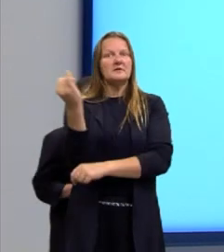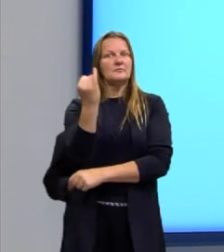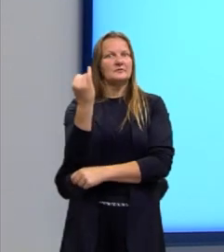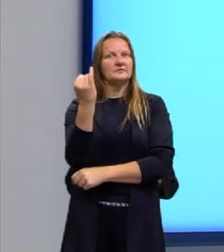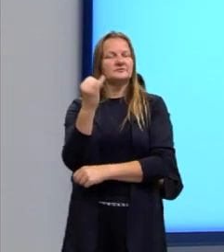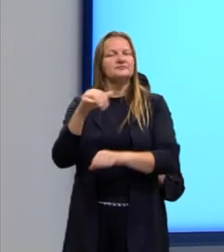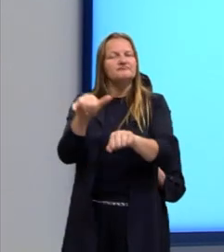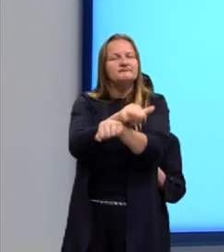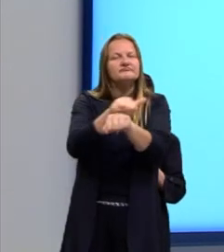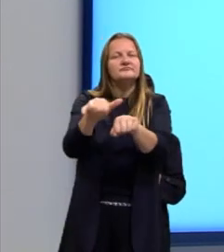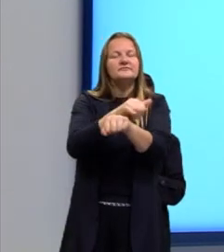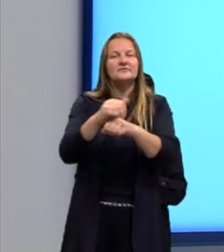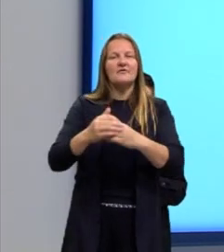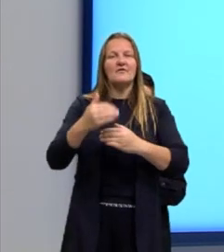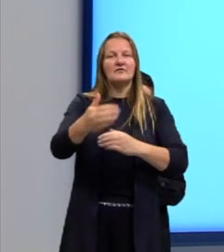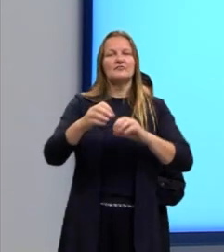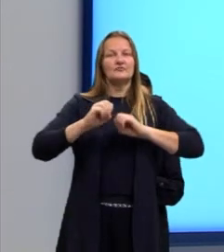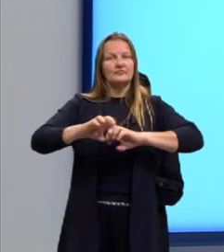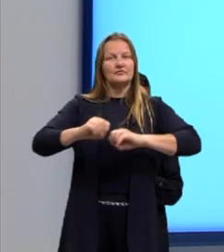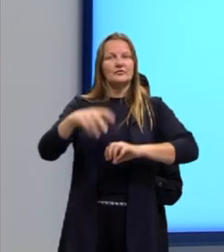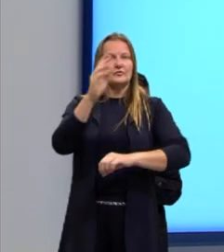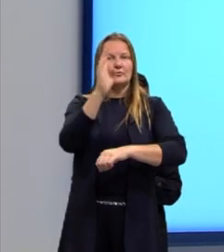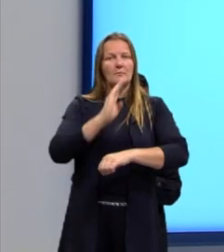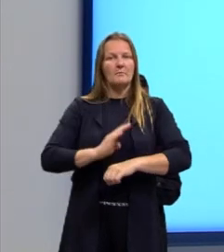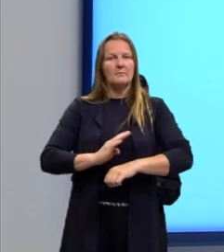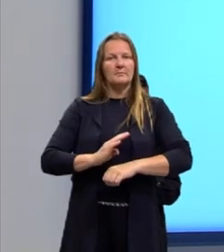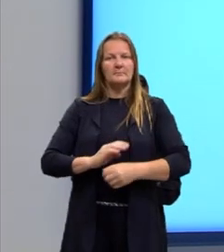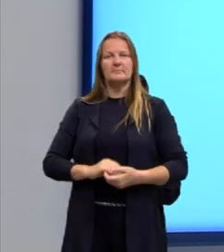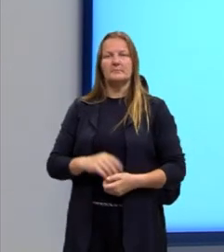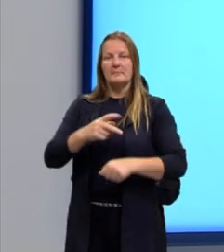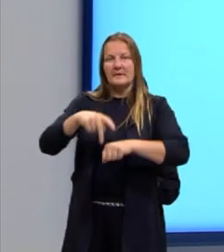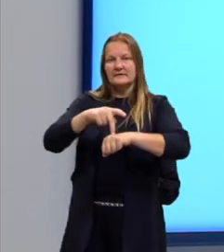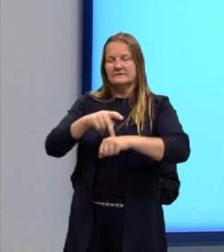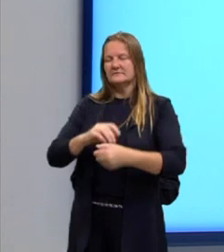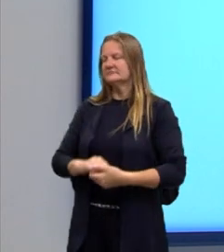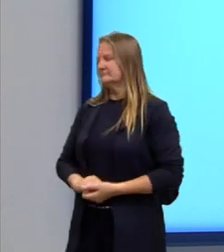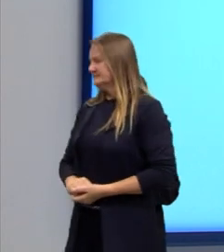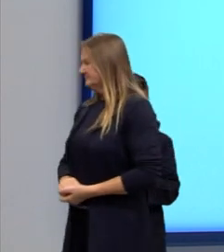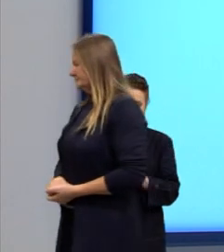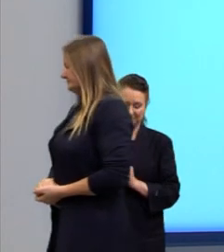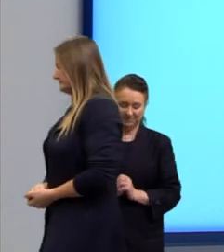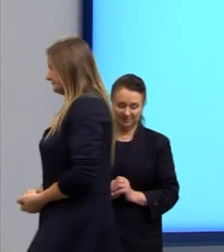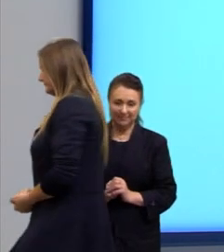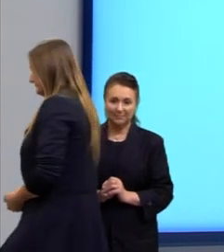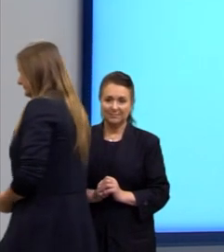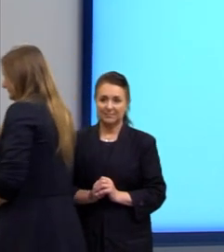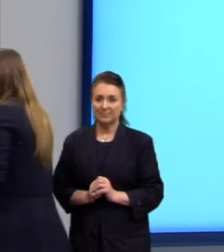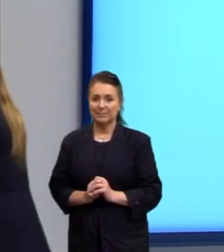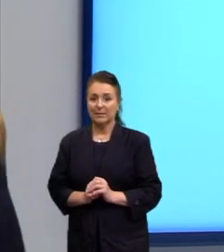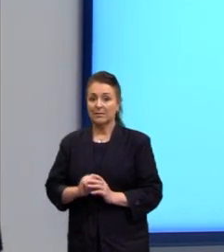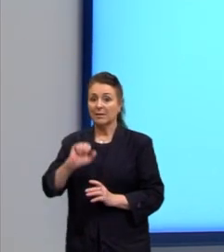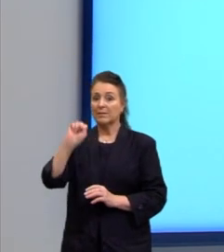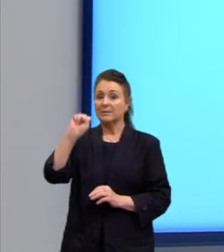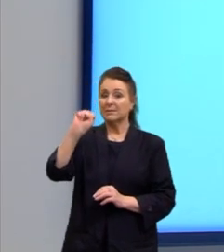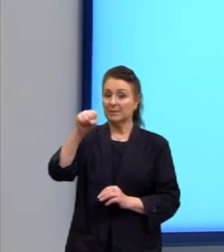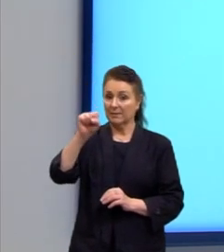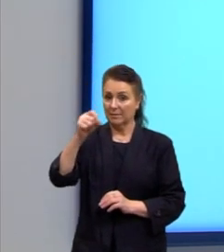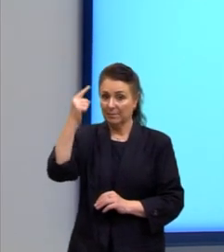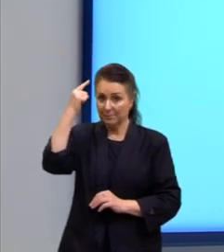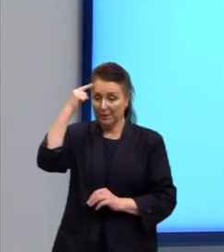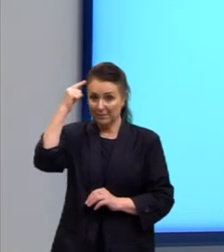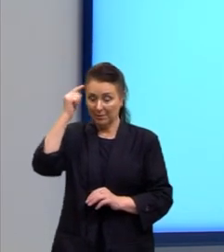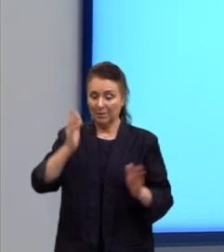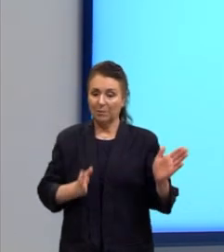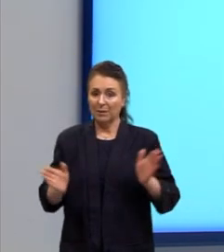ferramenta no avanço educacional do país. Então, sim, vamos pensar na democratização do acesso ao cinema no Brasil, que